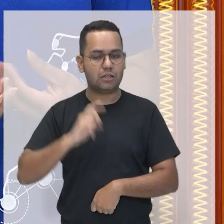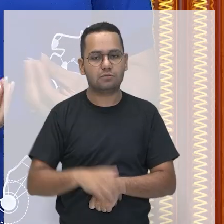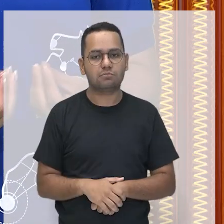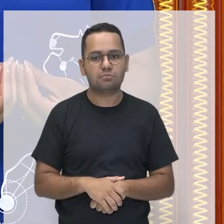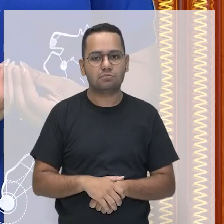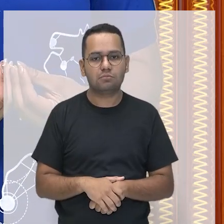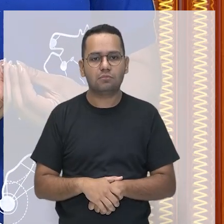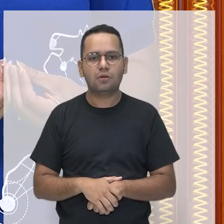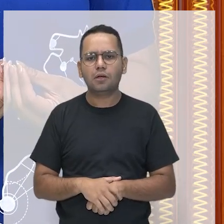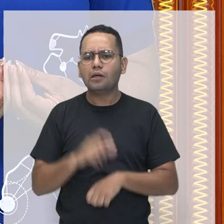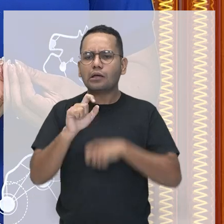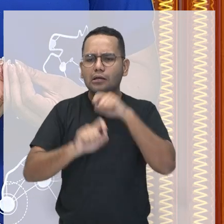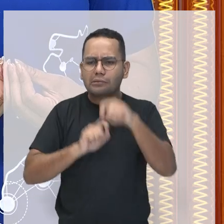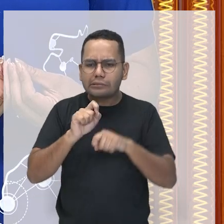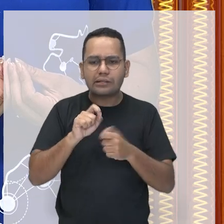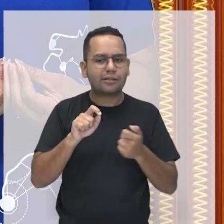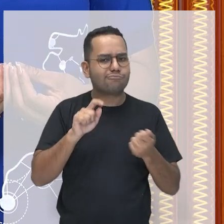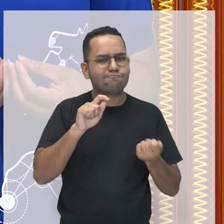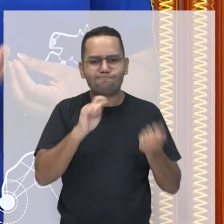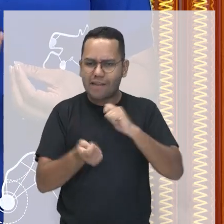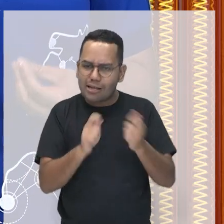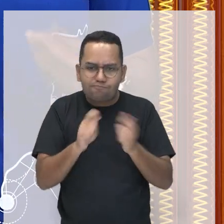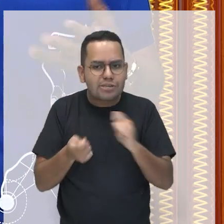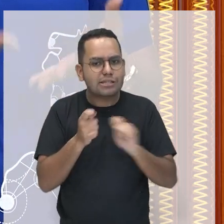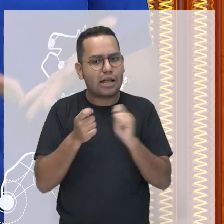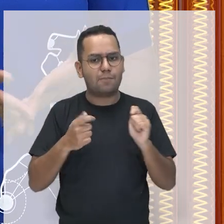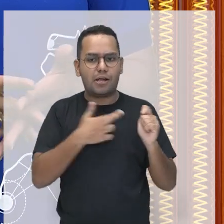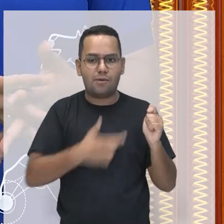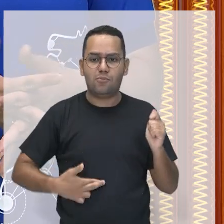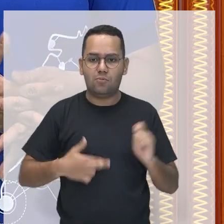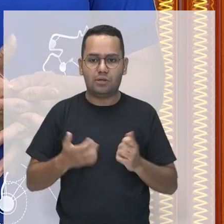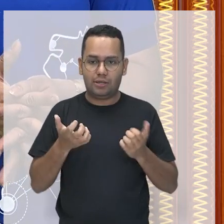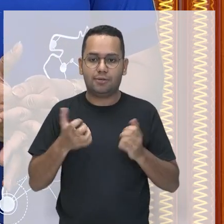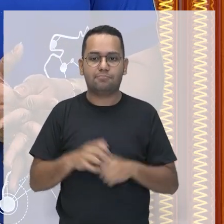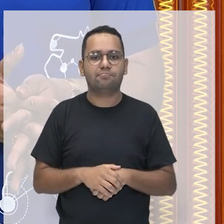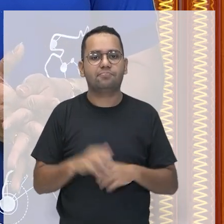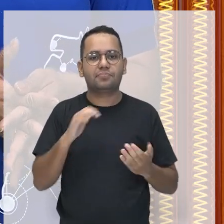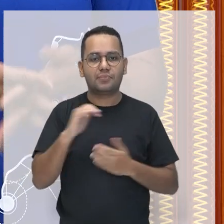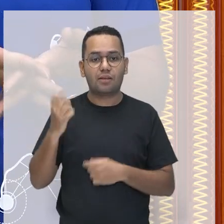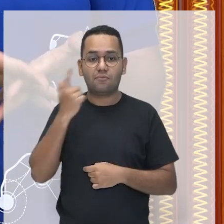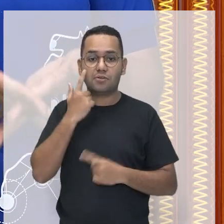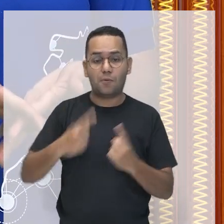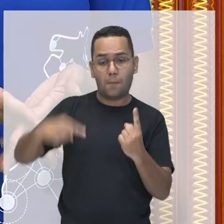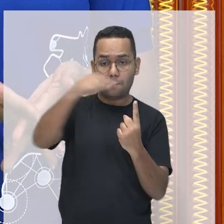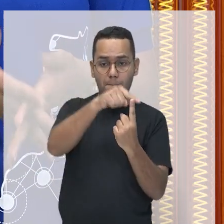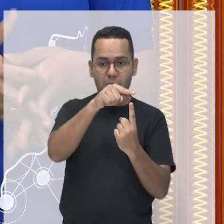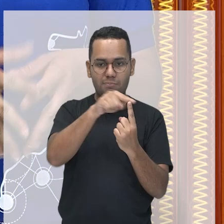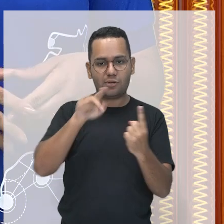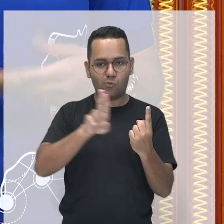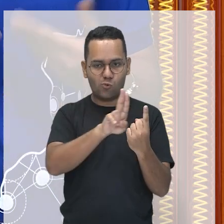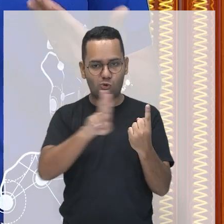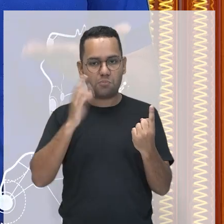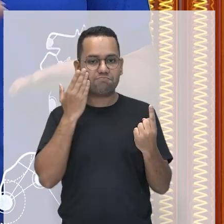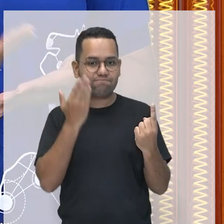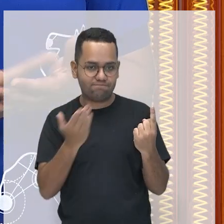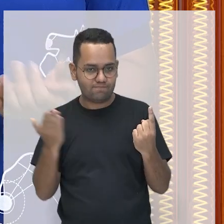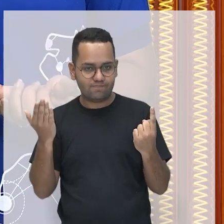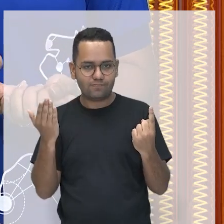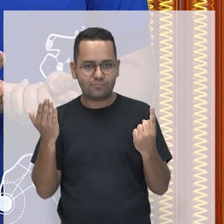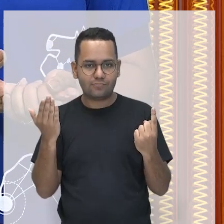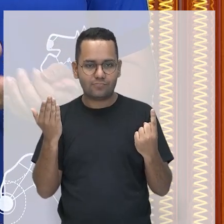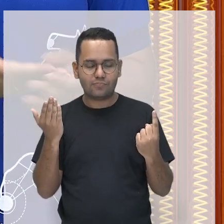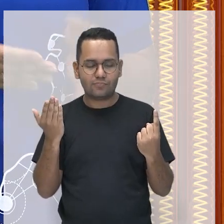queriam modificar esse sistema, ok? Então, nós temos aqui Joaquim José da Silva Xavier, conhecido